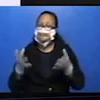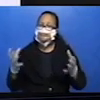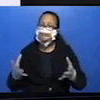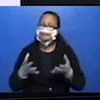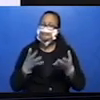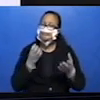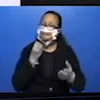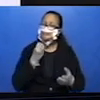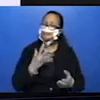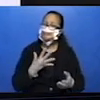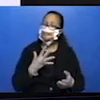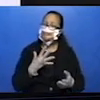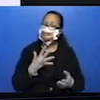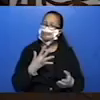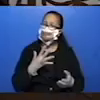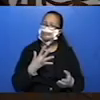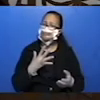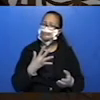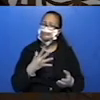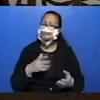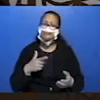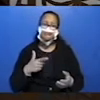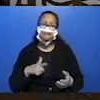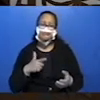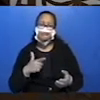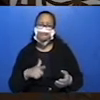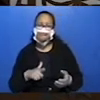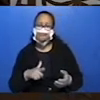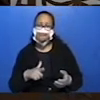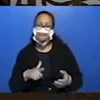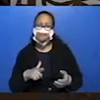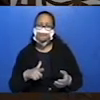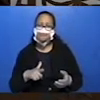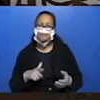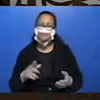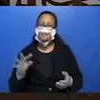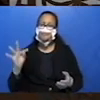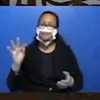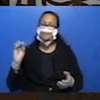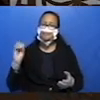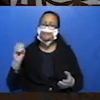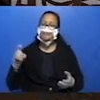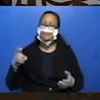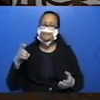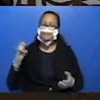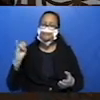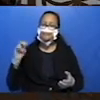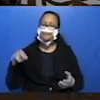fresquinha, sem agrotóxicos, sem inseticidas jogados.